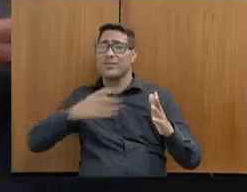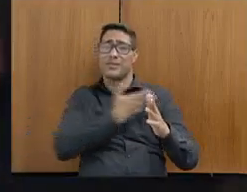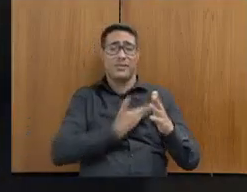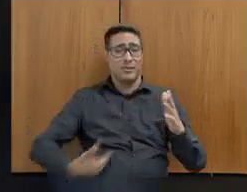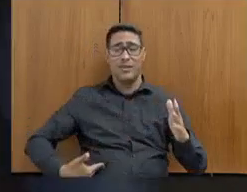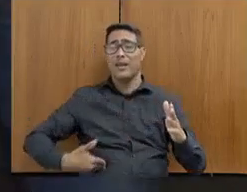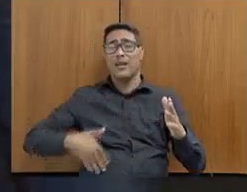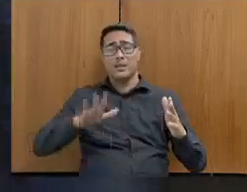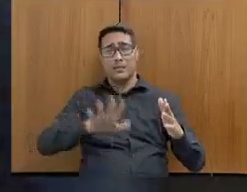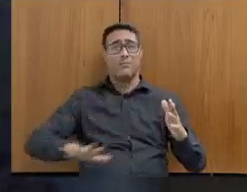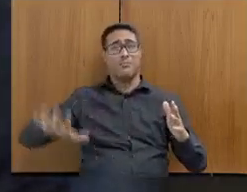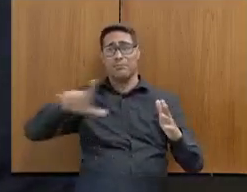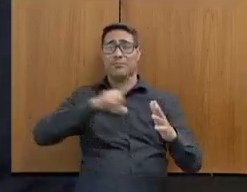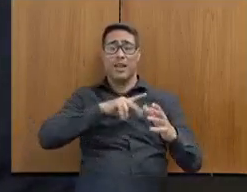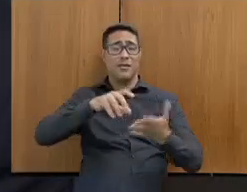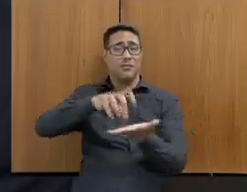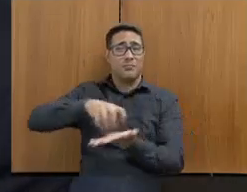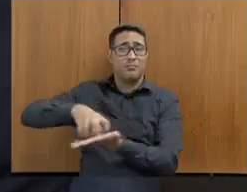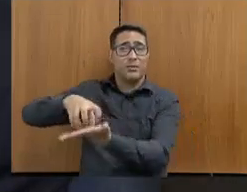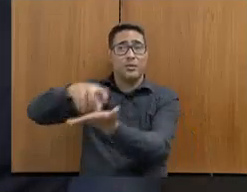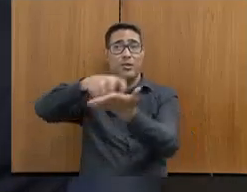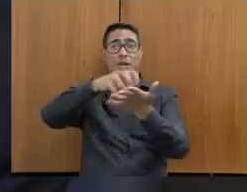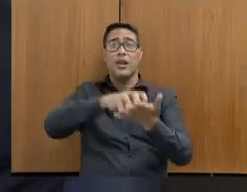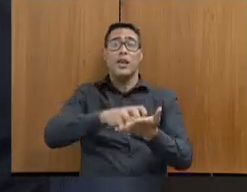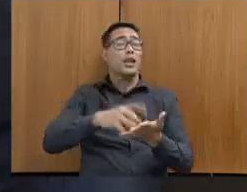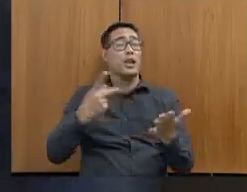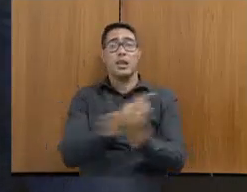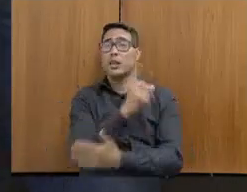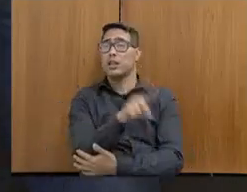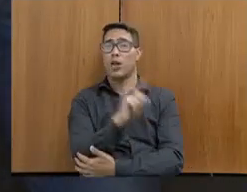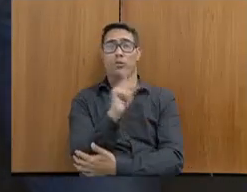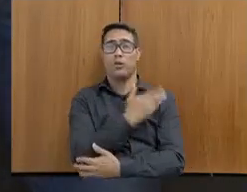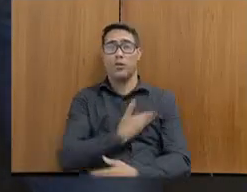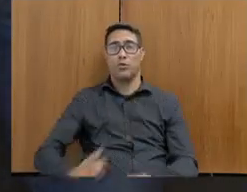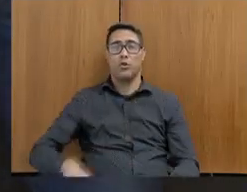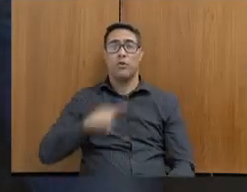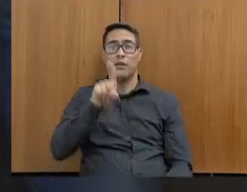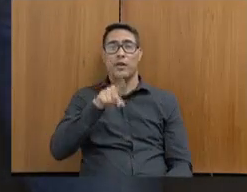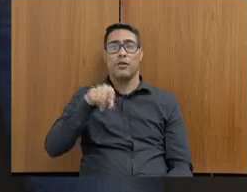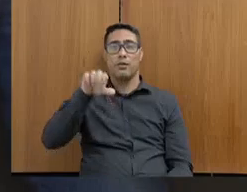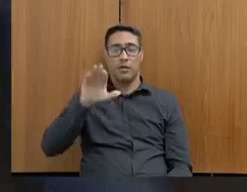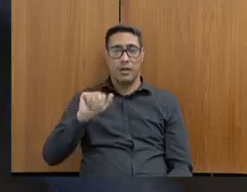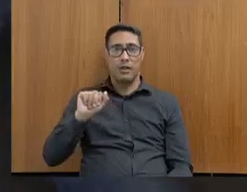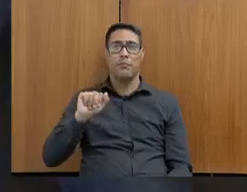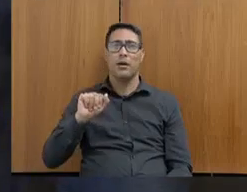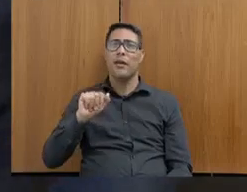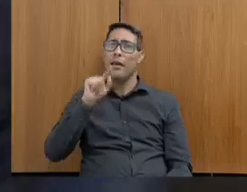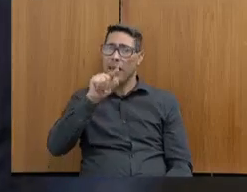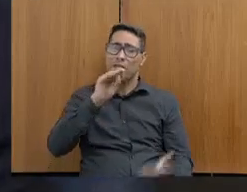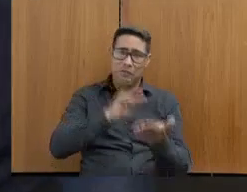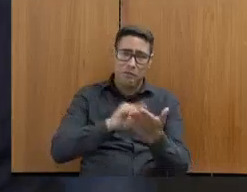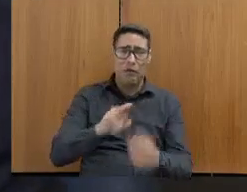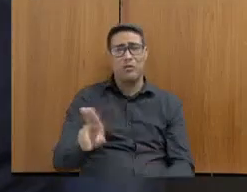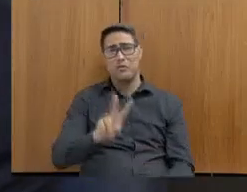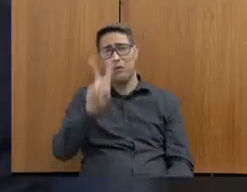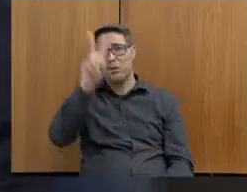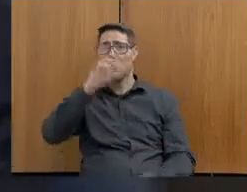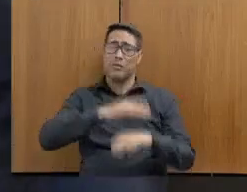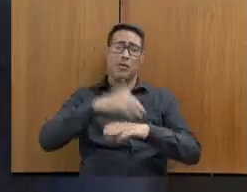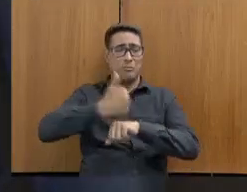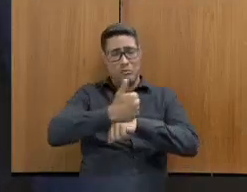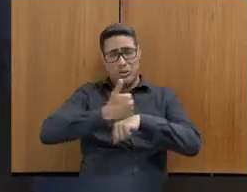que isso não ocorreu agora no governo essa questão dessa defasagem dessa falta de valorização dos profissionais